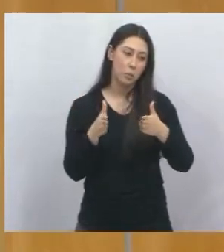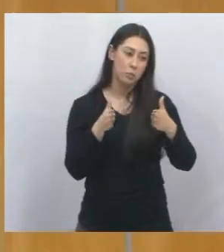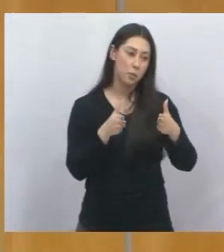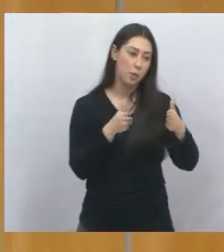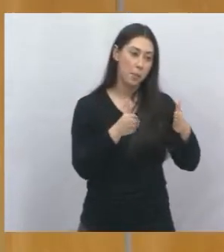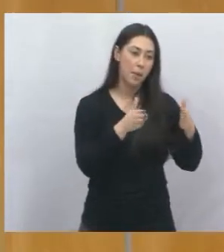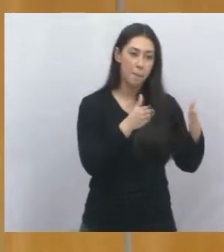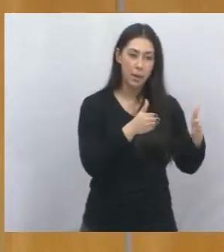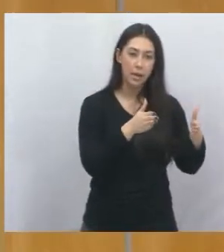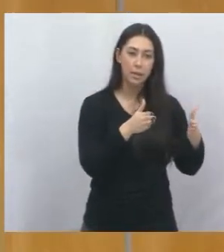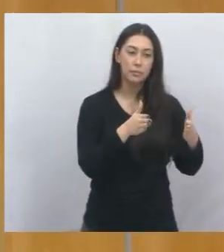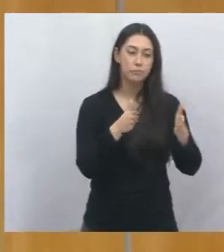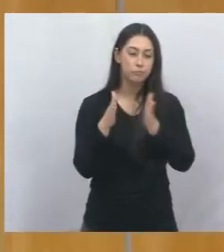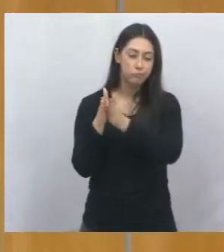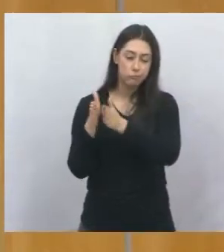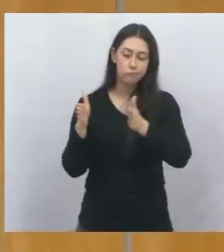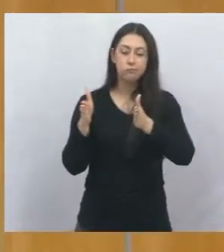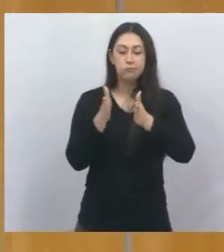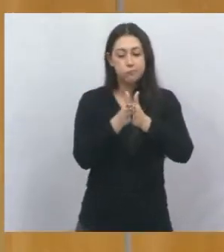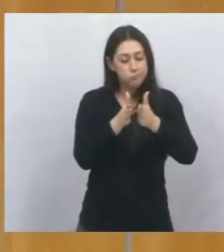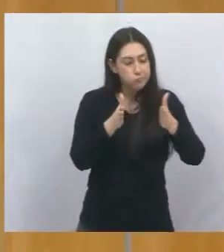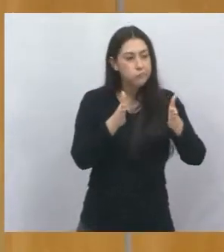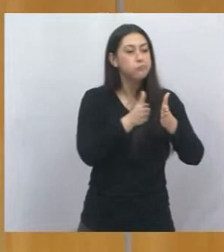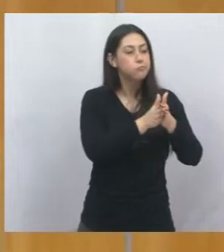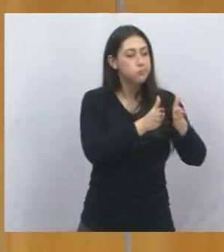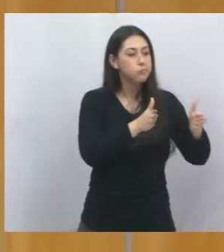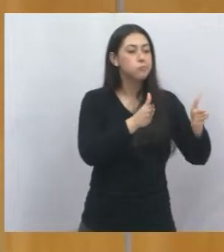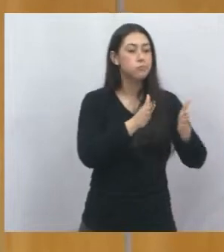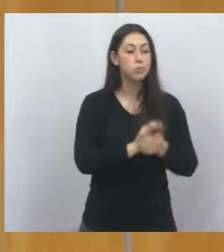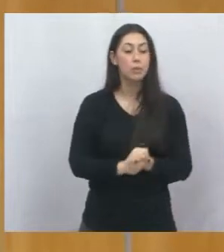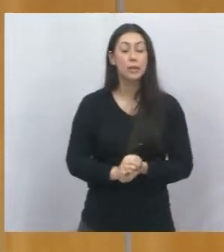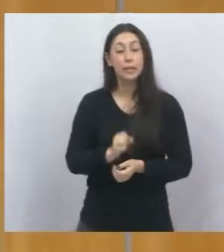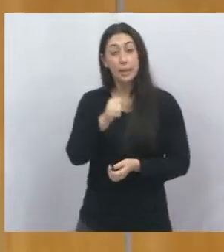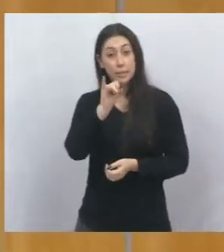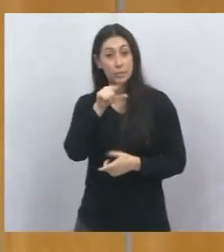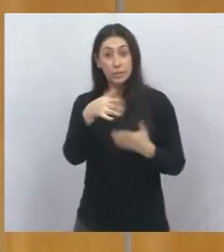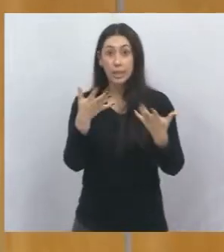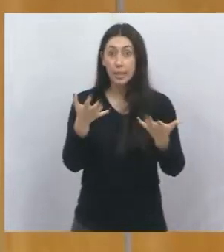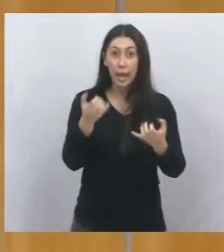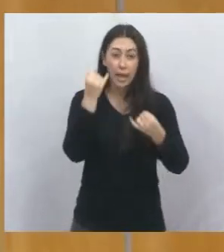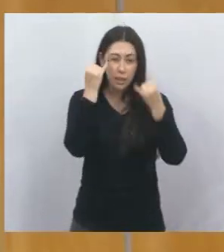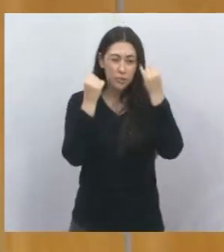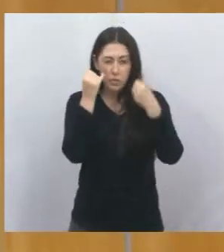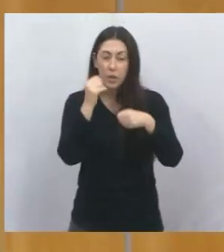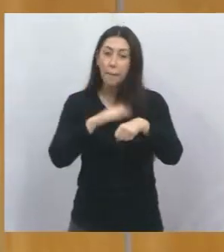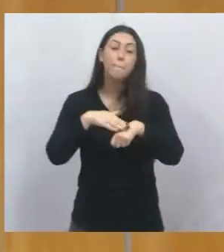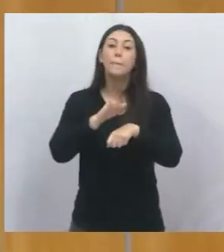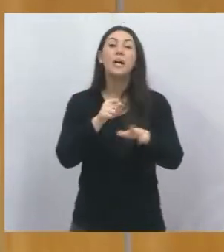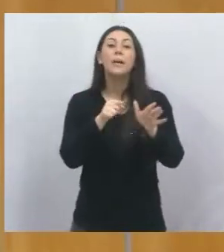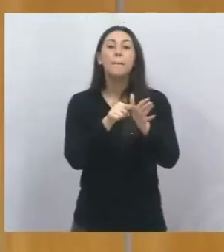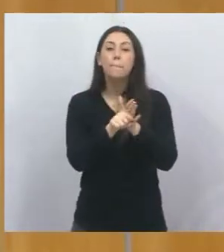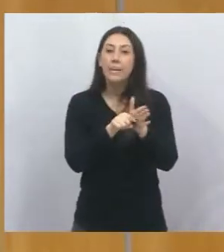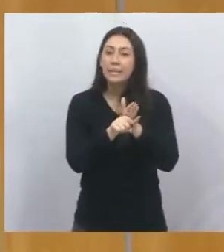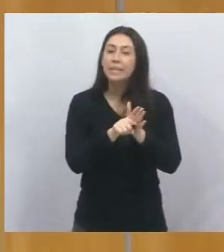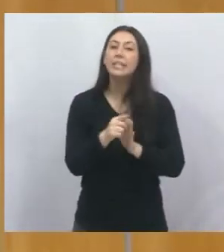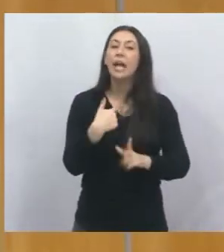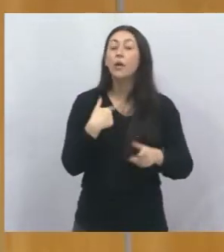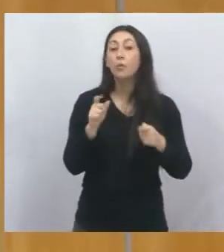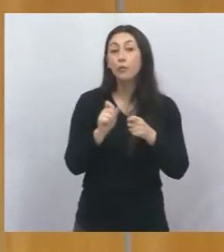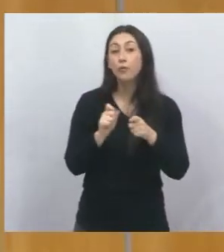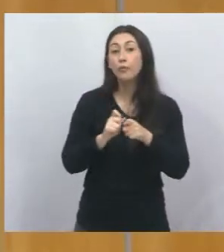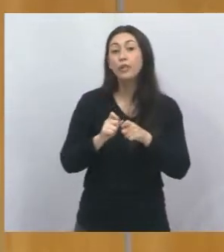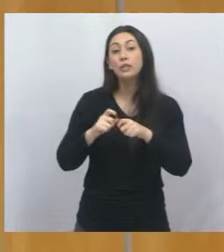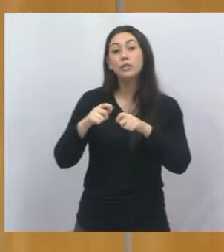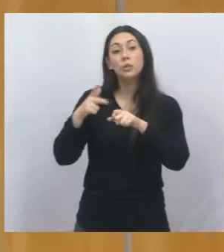a 4 salários mínimos, de 4 a 5, de 5 para cima. Então, se você quiser mais informações, busque um vídeo que eu tenho nas